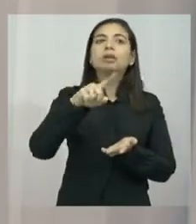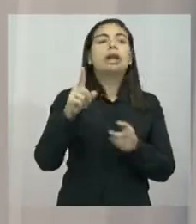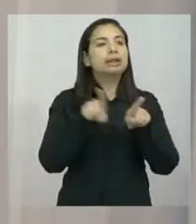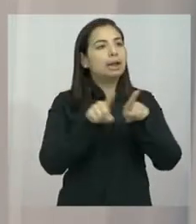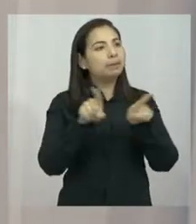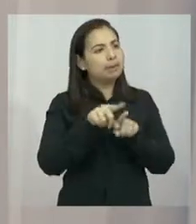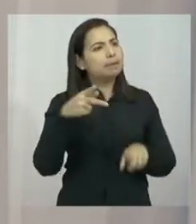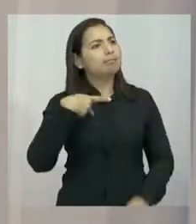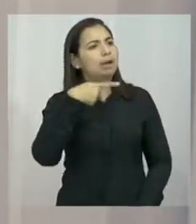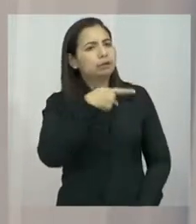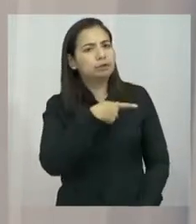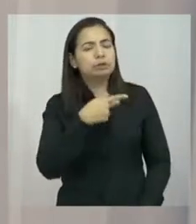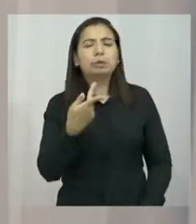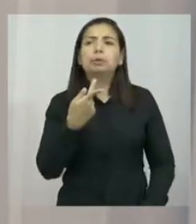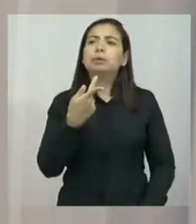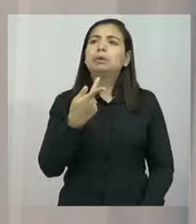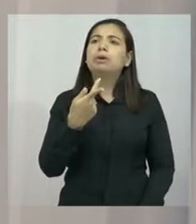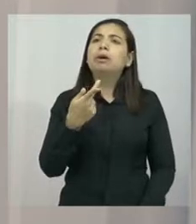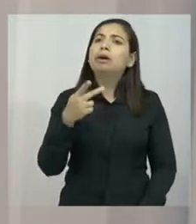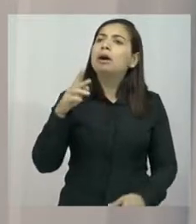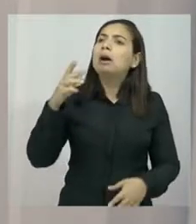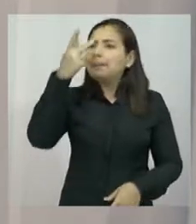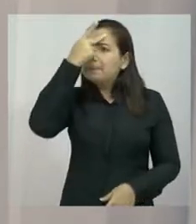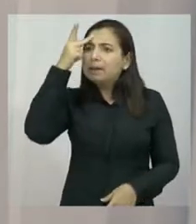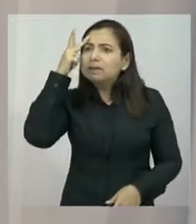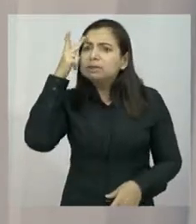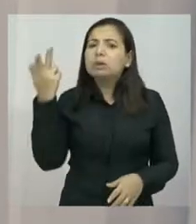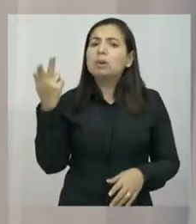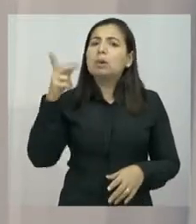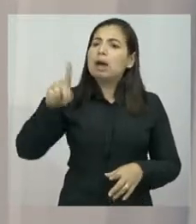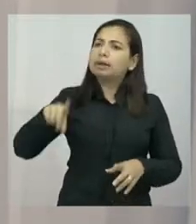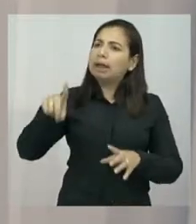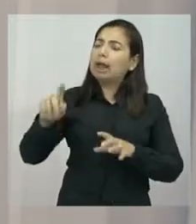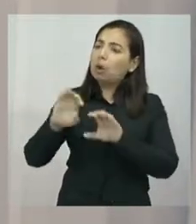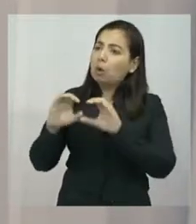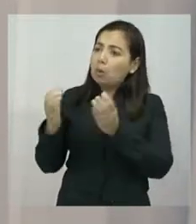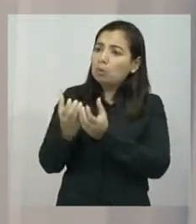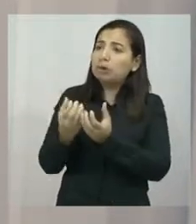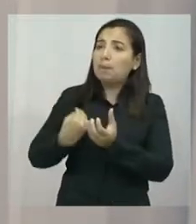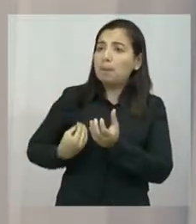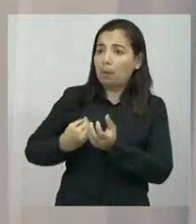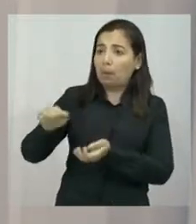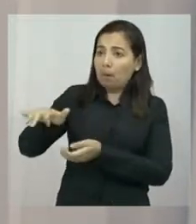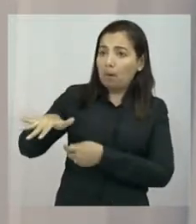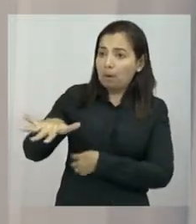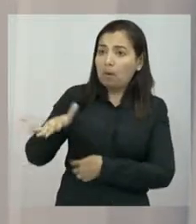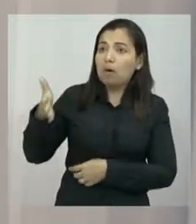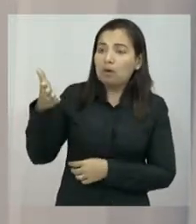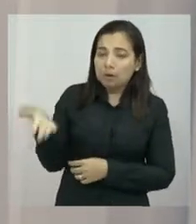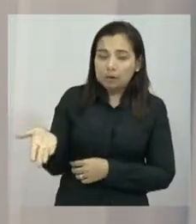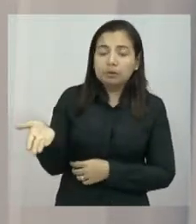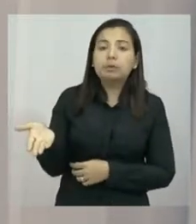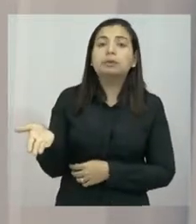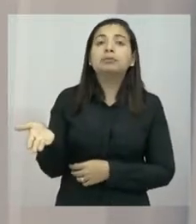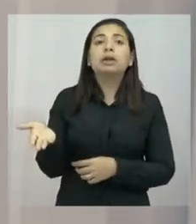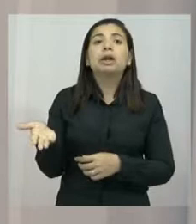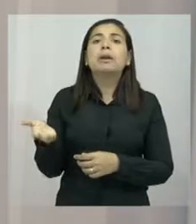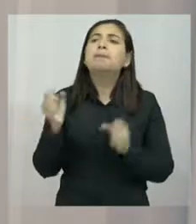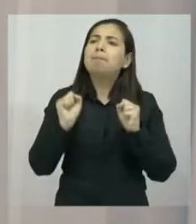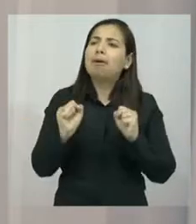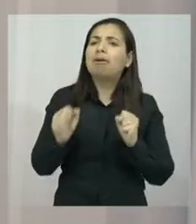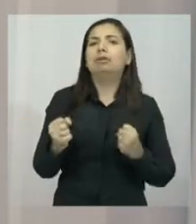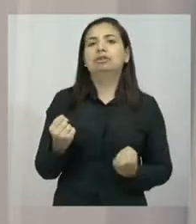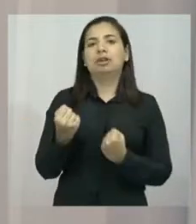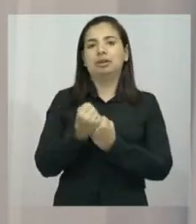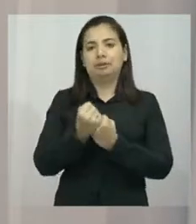pastores, as pessoas em si, da comunidade também, possam estar juntamente conosco, nos apoiando